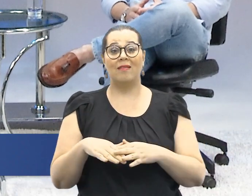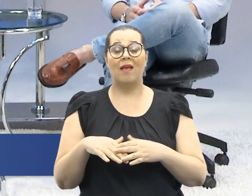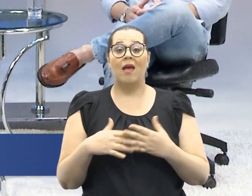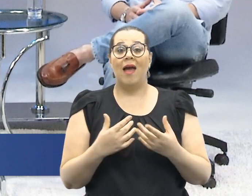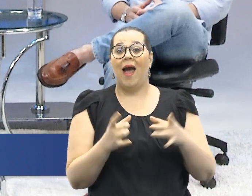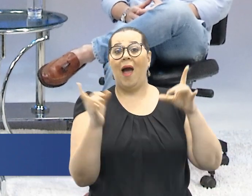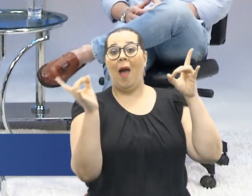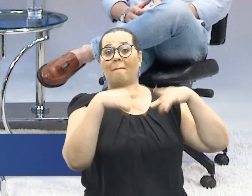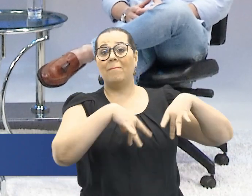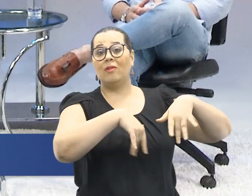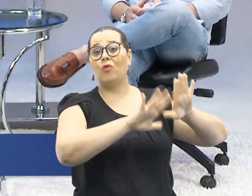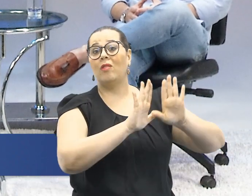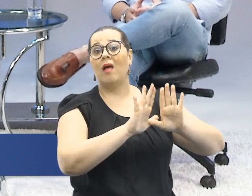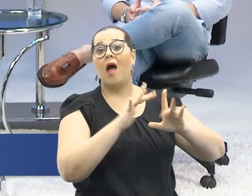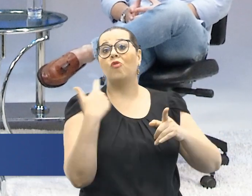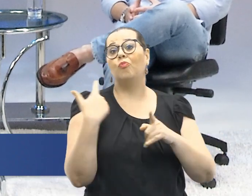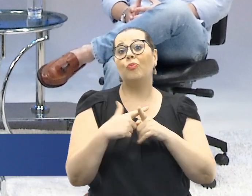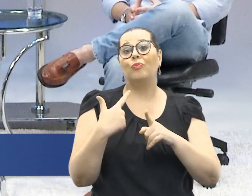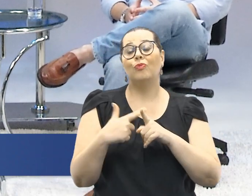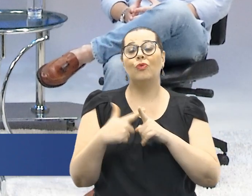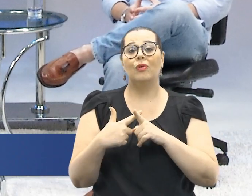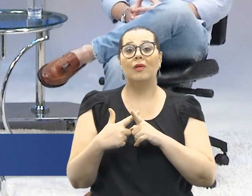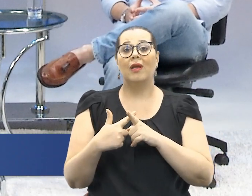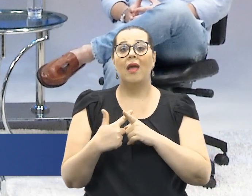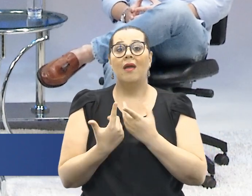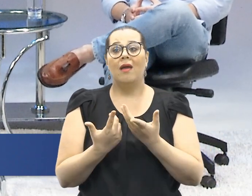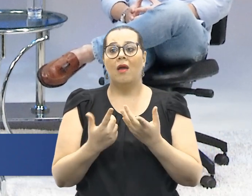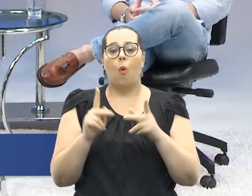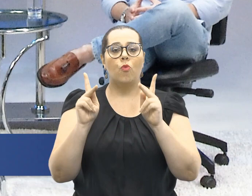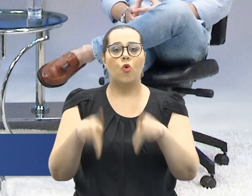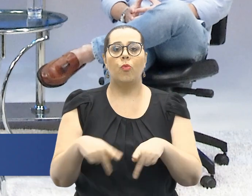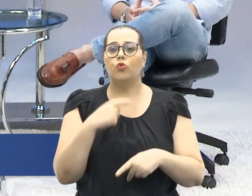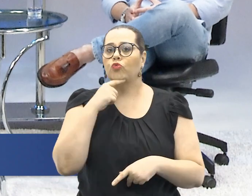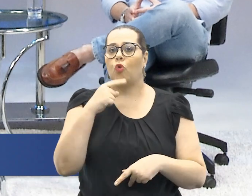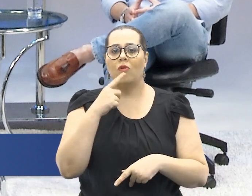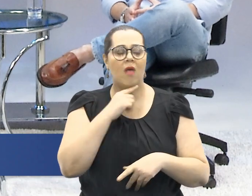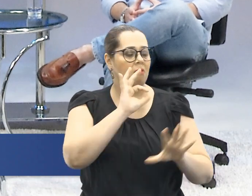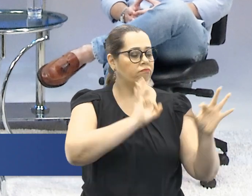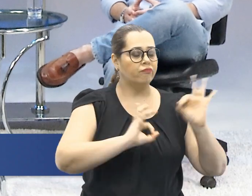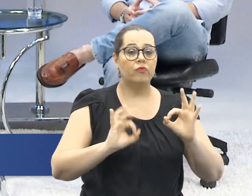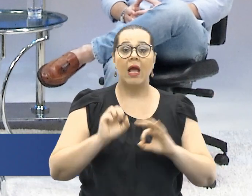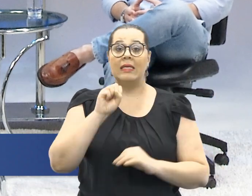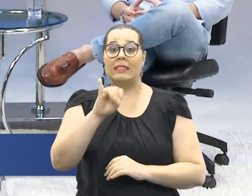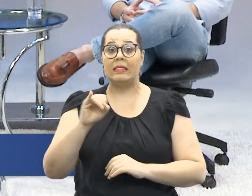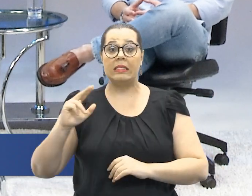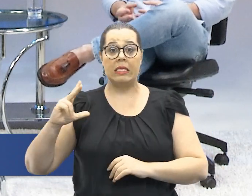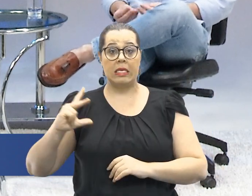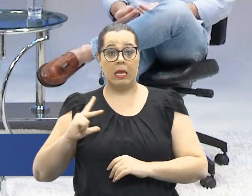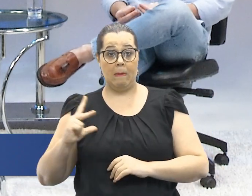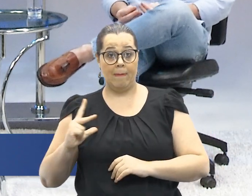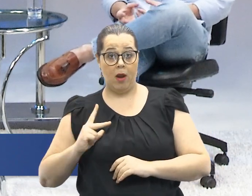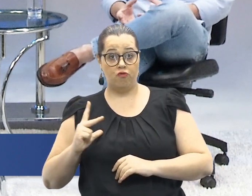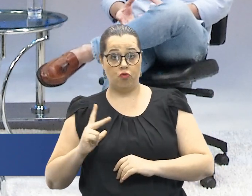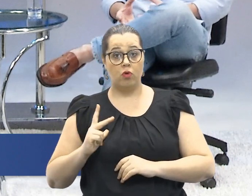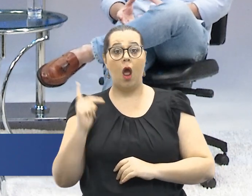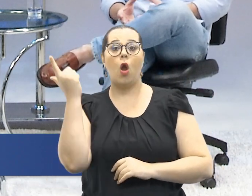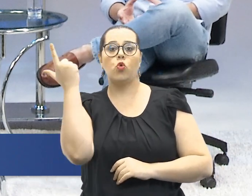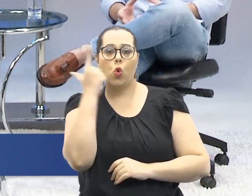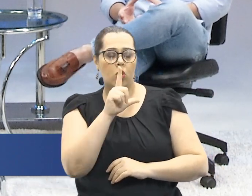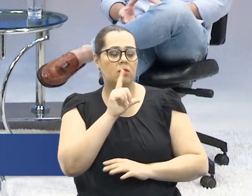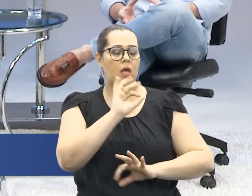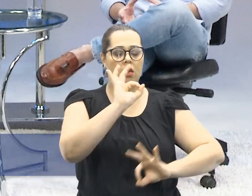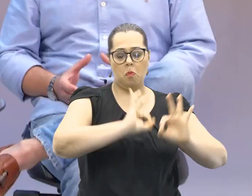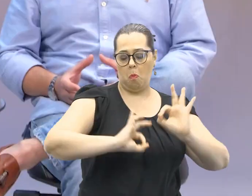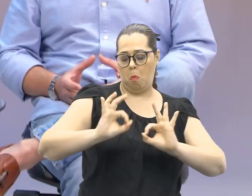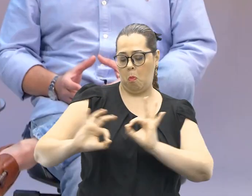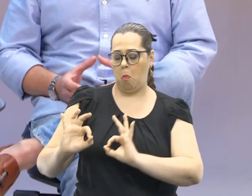falou, com certeza. Né, aquela dificuldade, aí entrando uma empresa privada consegue... Consegue. E aquilo lá moderniza, urbaniza a